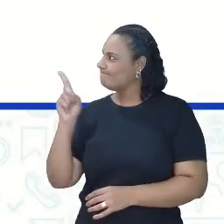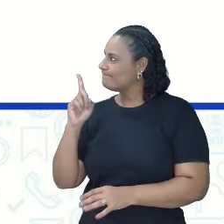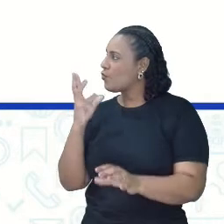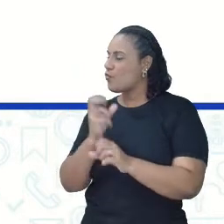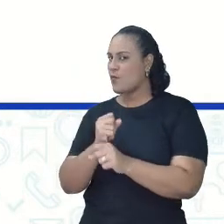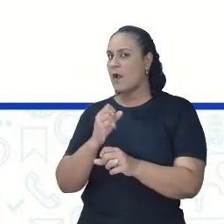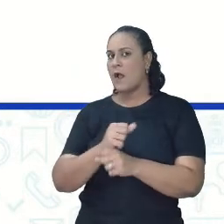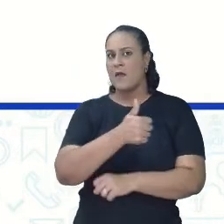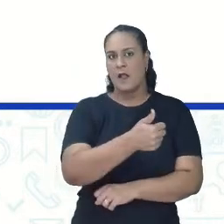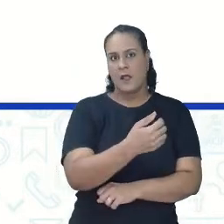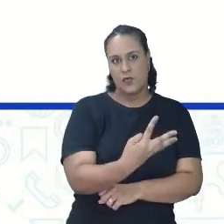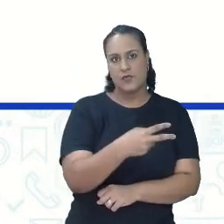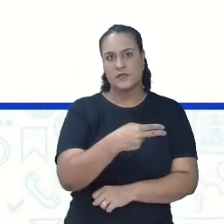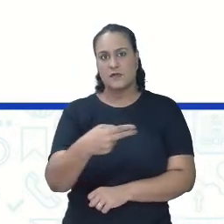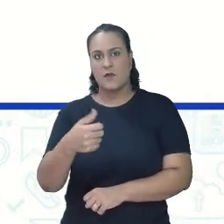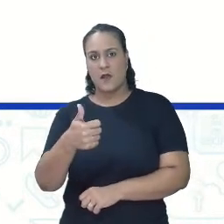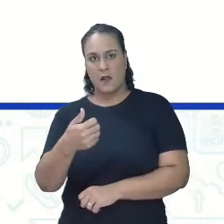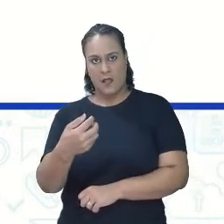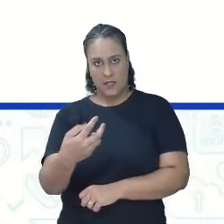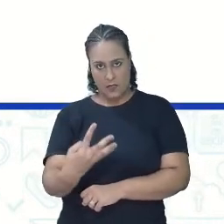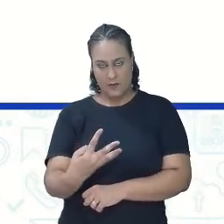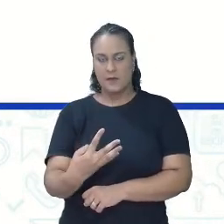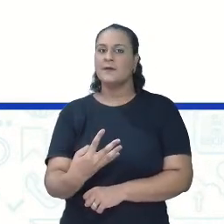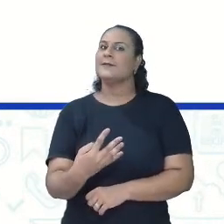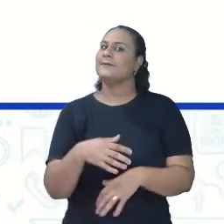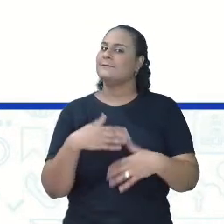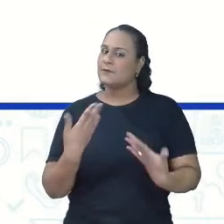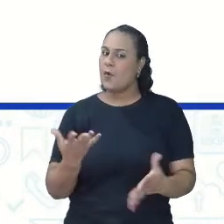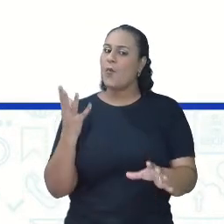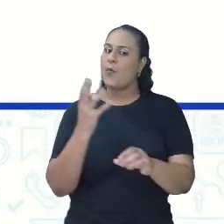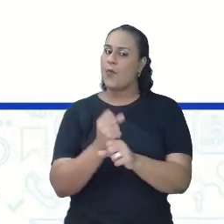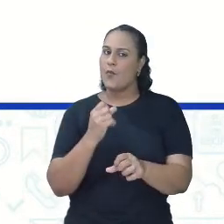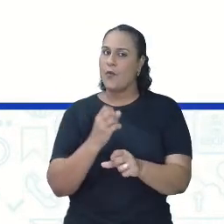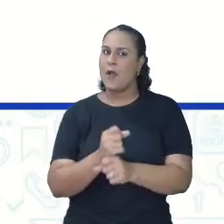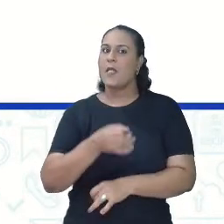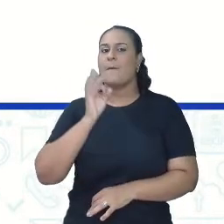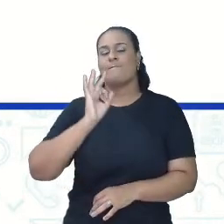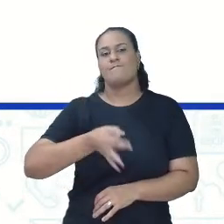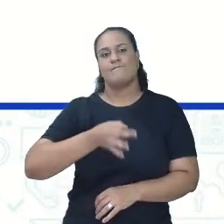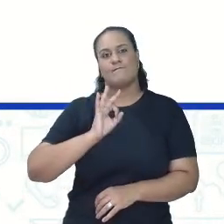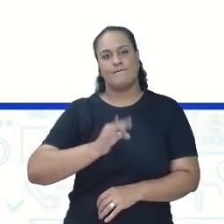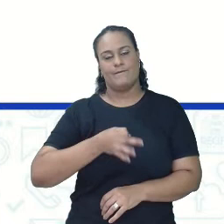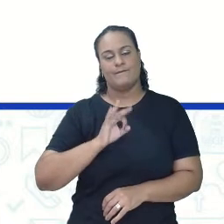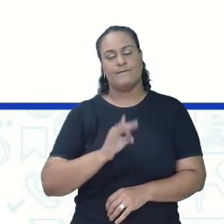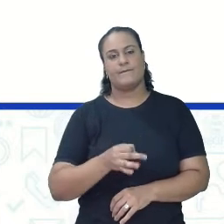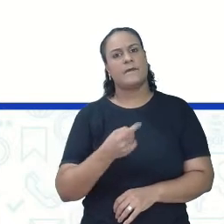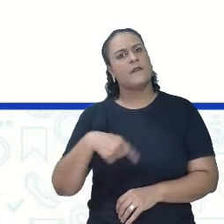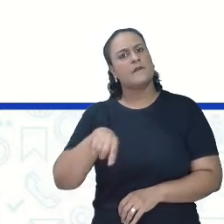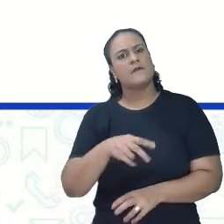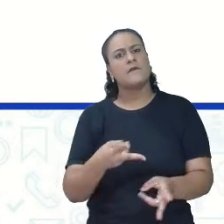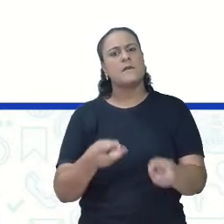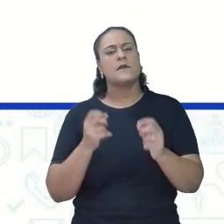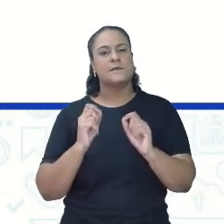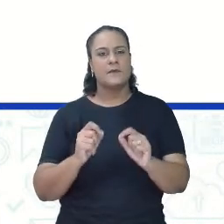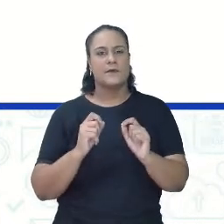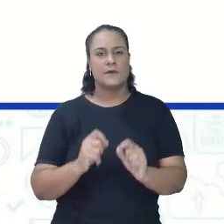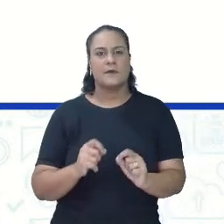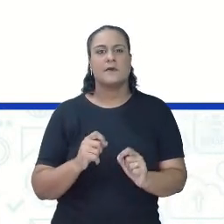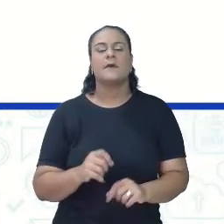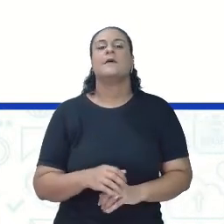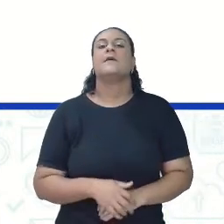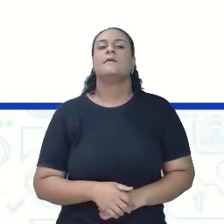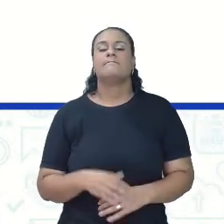aí deu 14 igual a 14. Então, o cálculo ele está correto. Vocês vão ver também